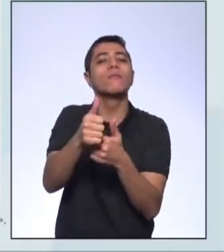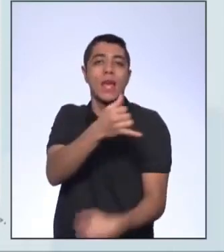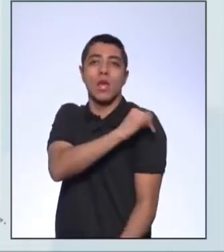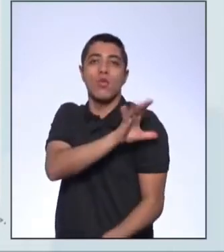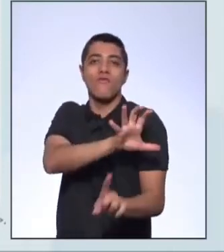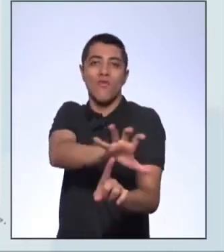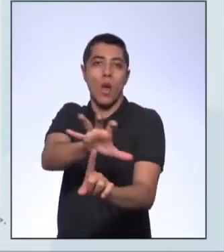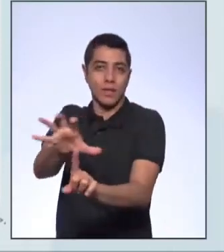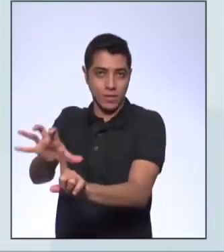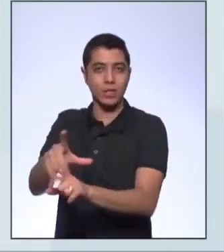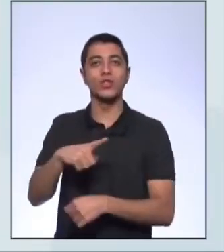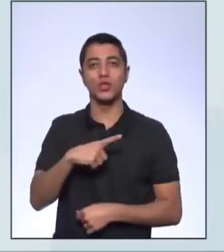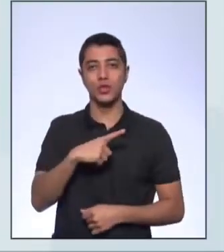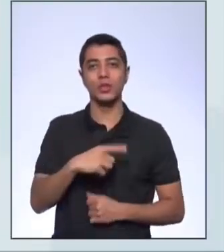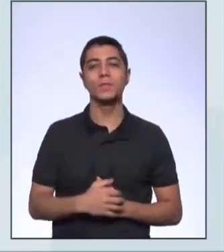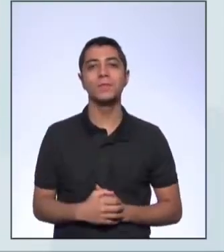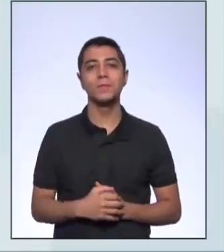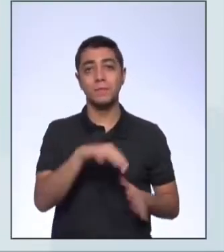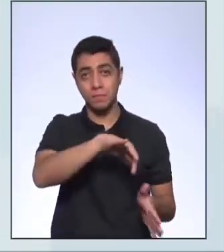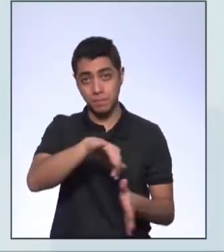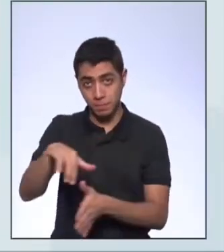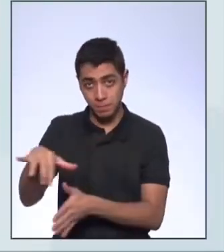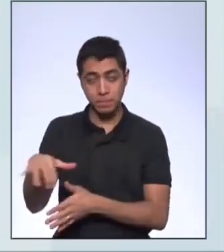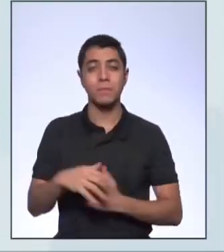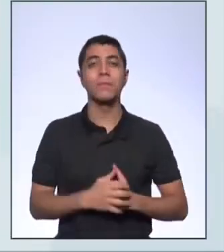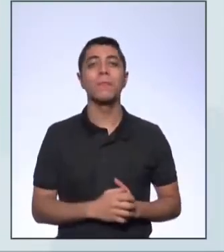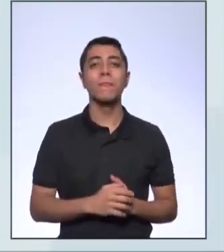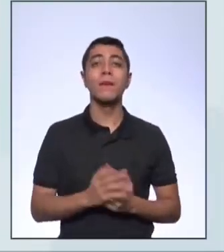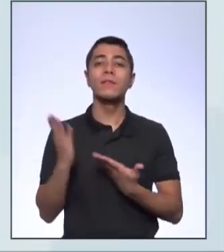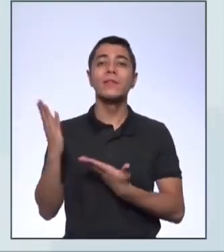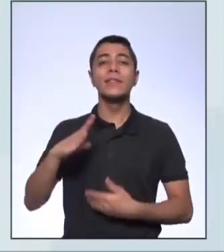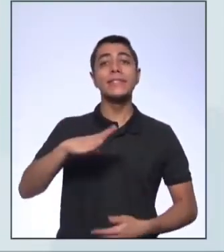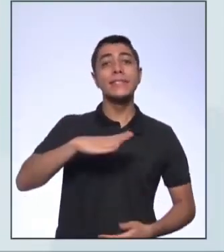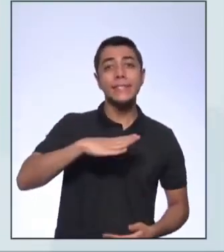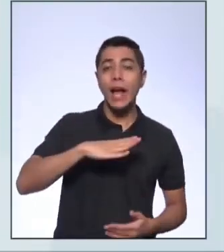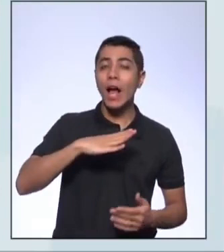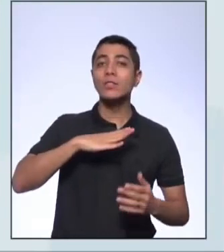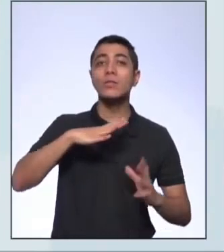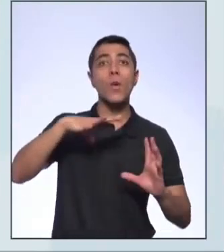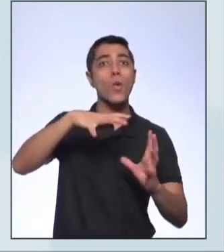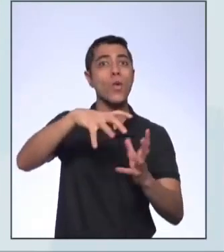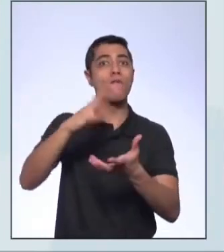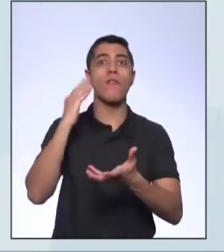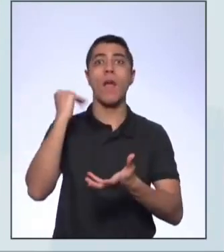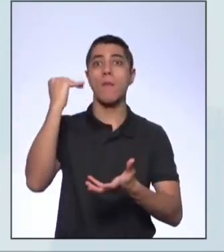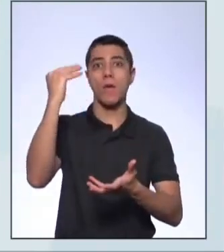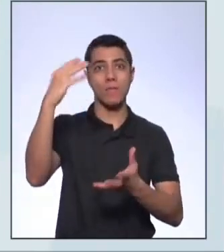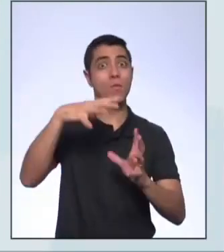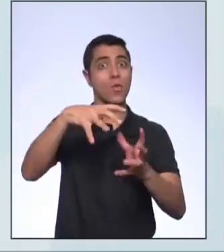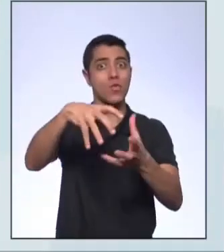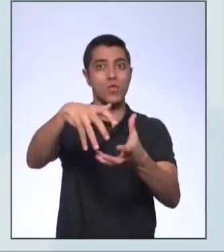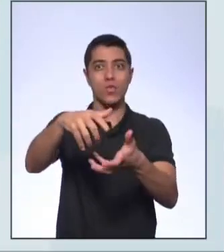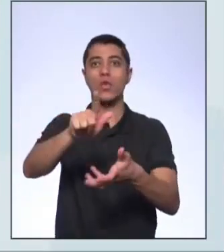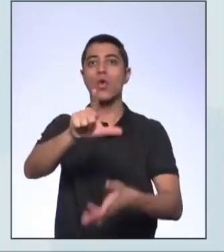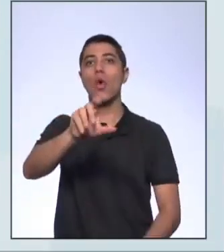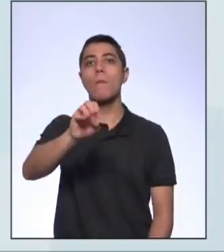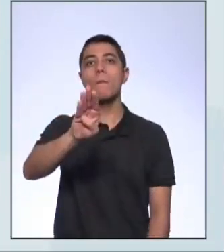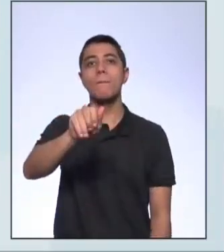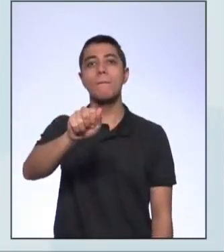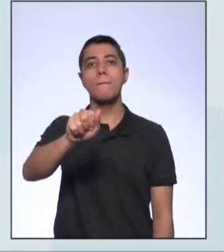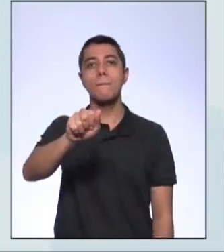no outro mapa a gente vai ver as cidades globais a que eu citei aí né a anteriormente as cidades globais